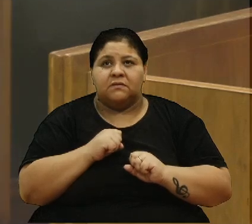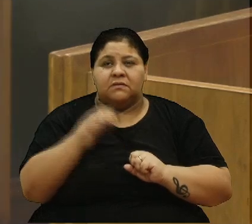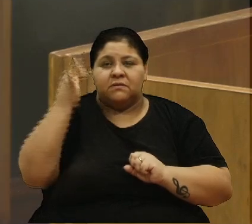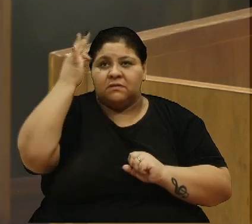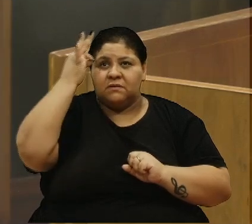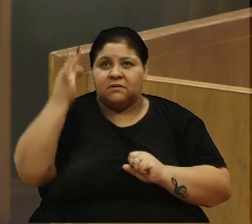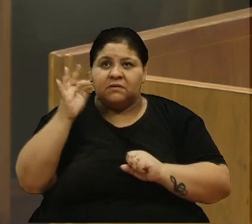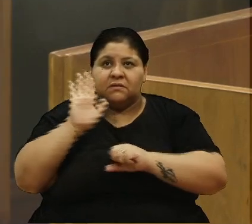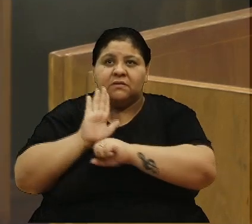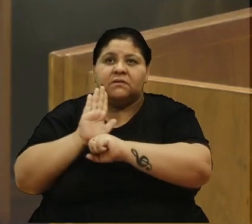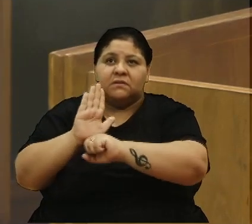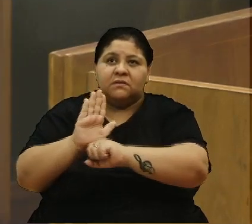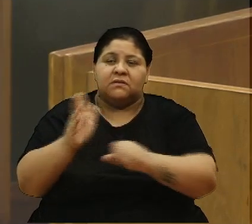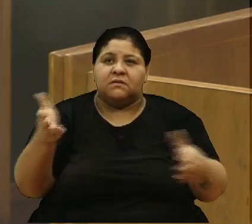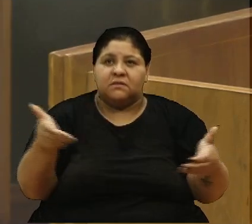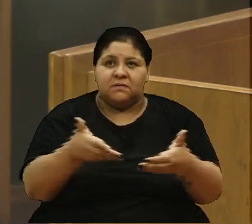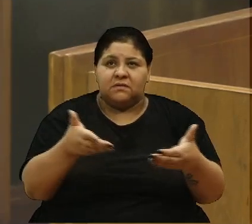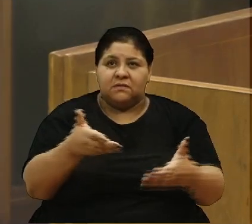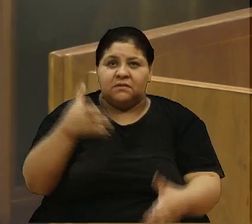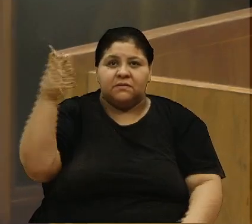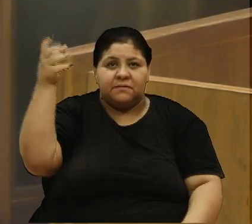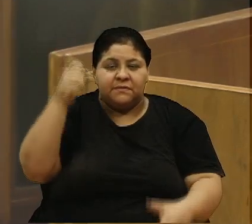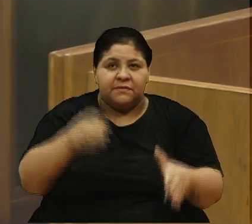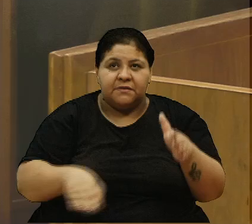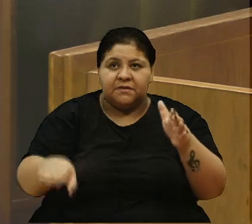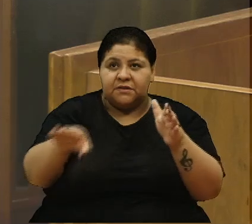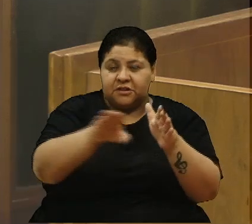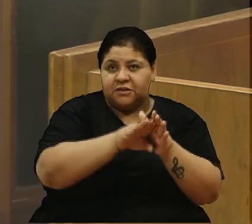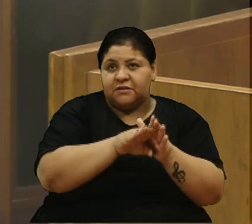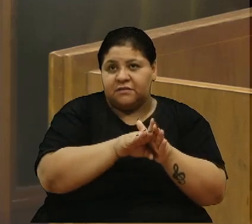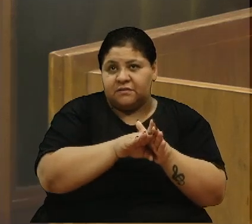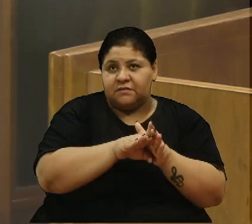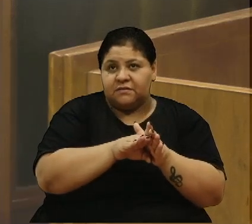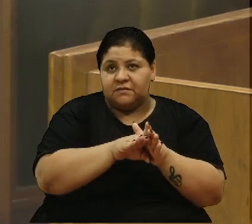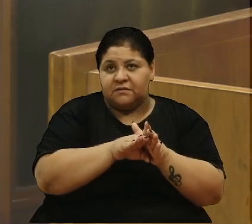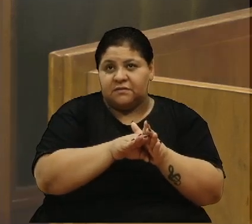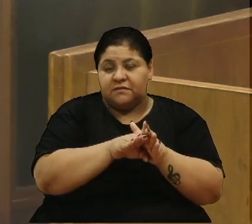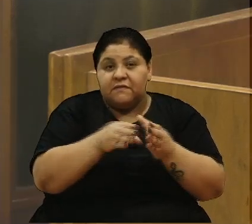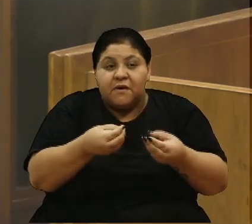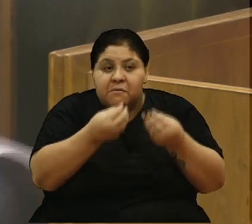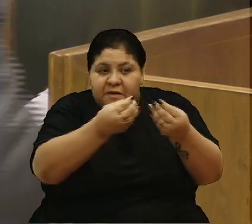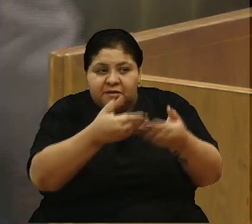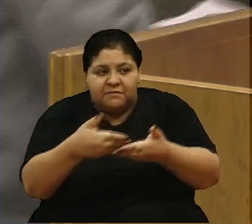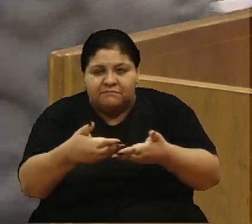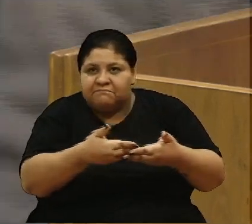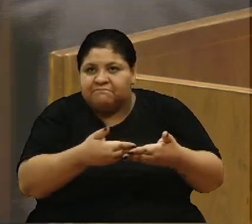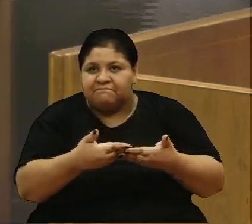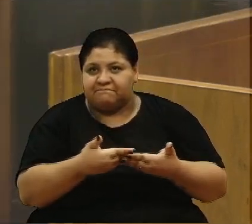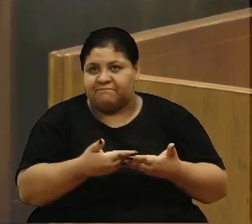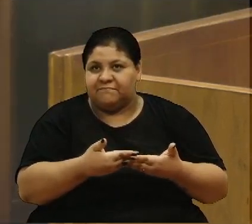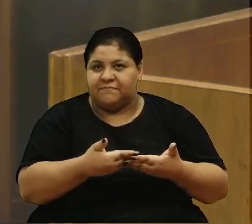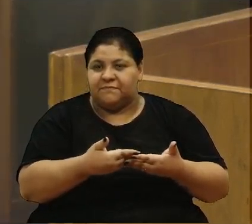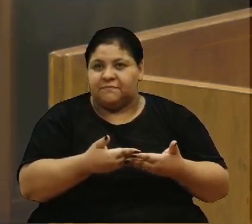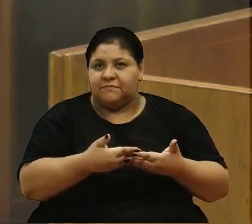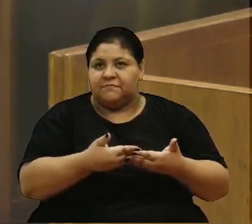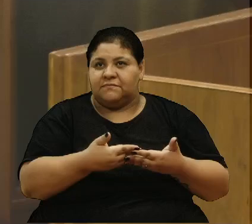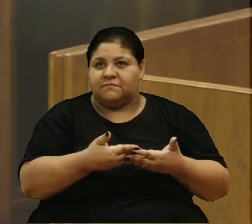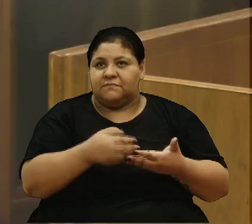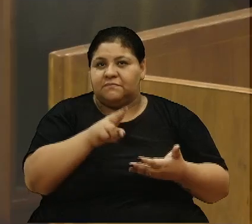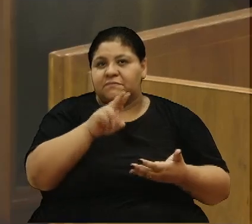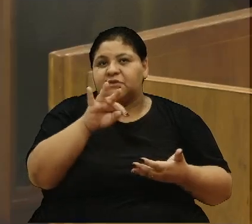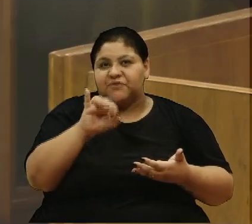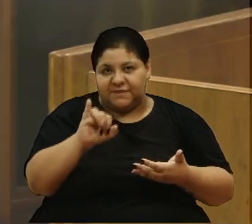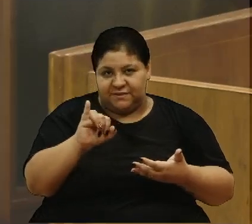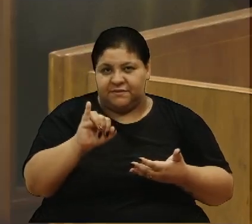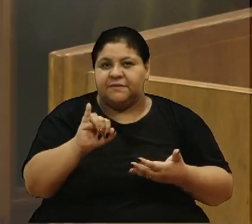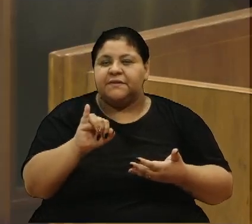entender e ajudar. Hoje, esse leite que chega das doadoras, né, vai para esses bebês que estão nas UTIs neonatais,